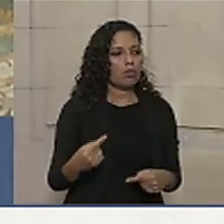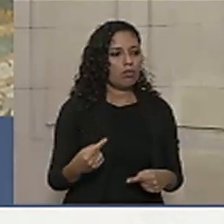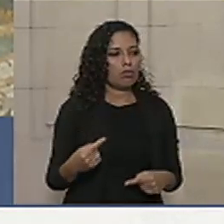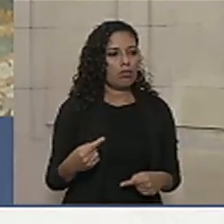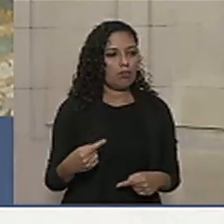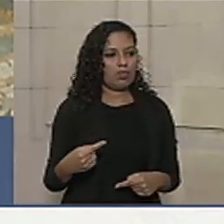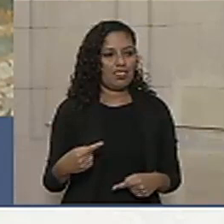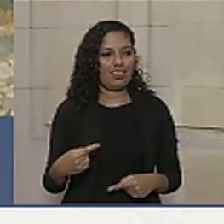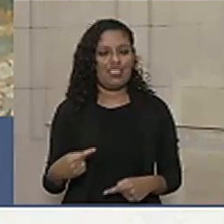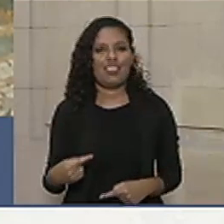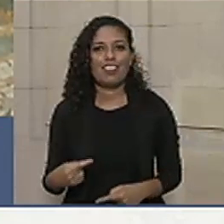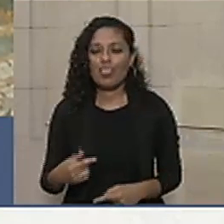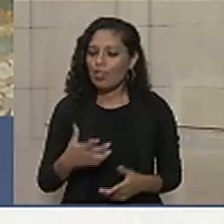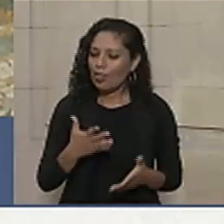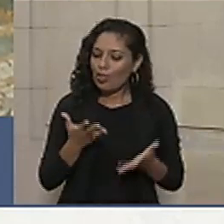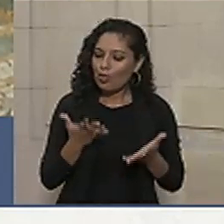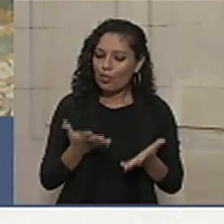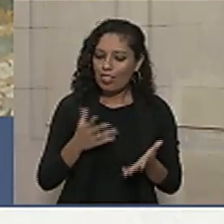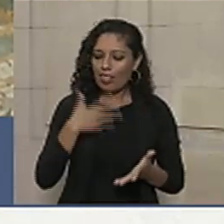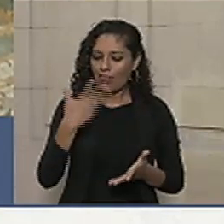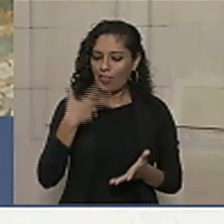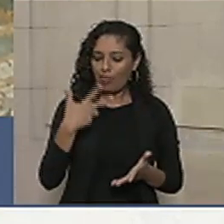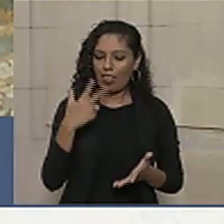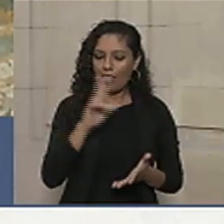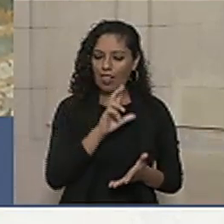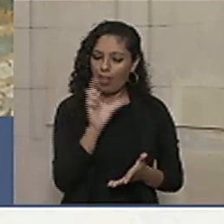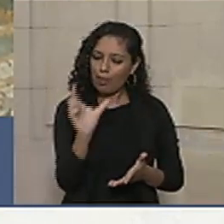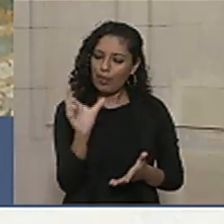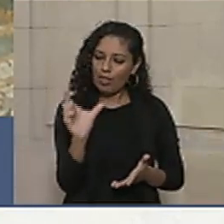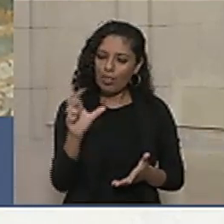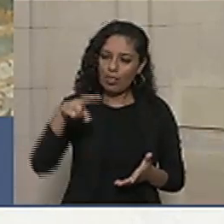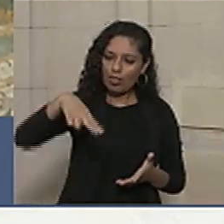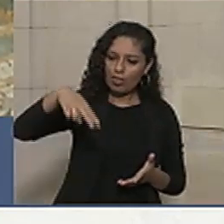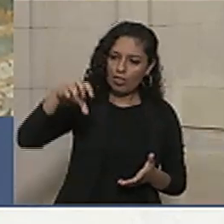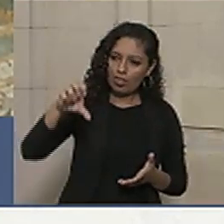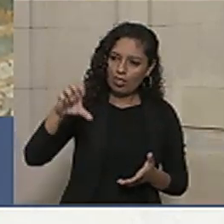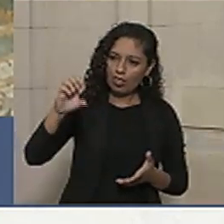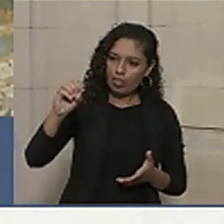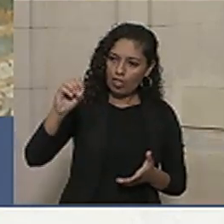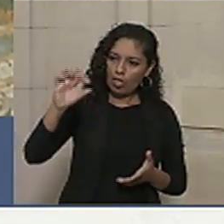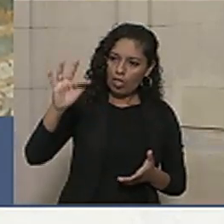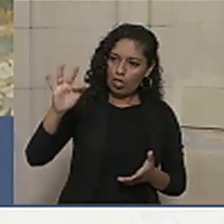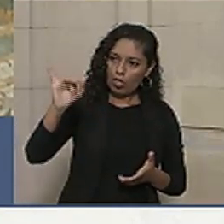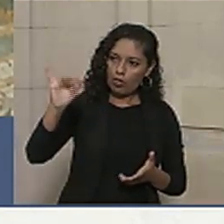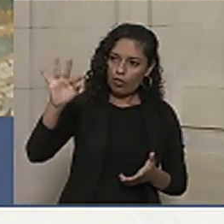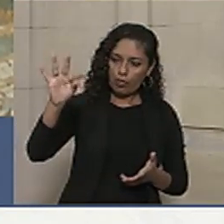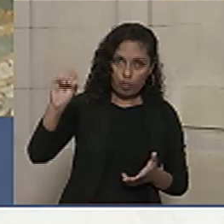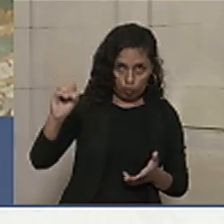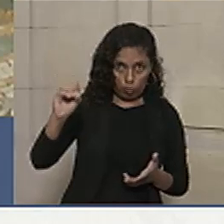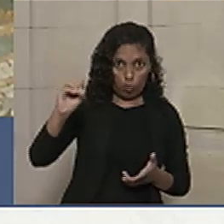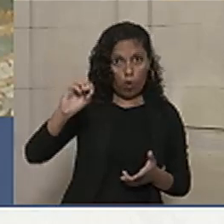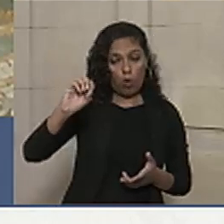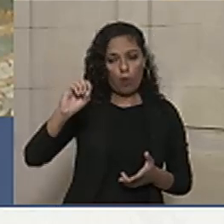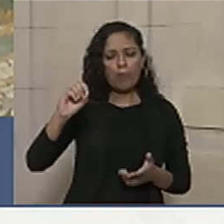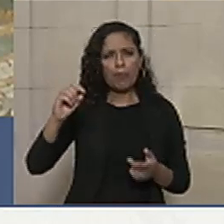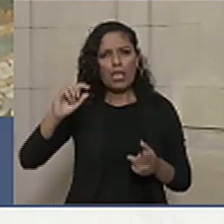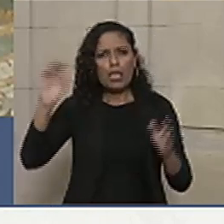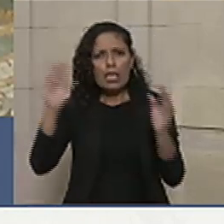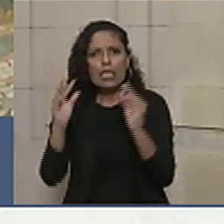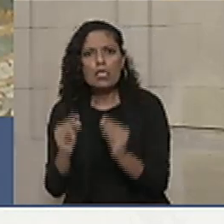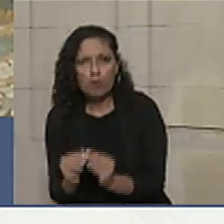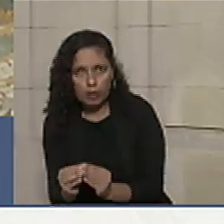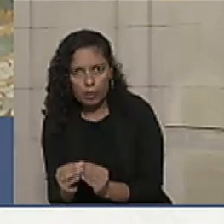senhor não usasse a questão de ser neófito no parlamento como justificativa. Sei que